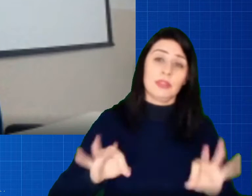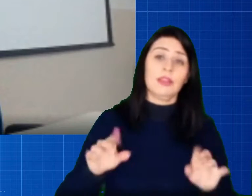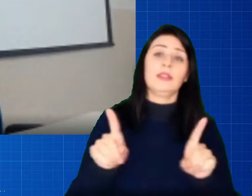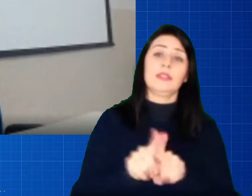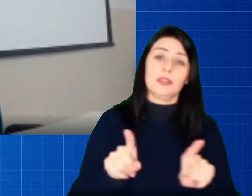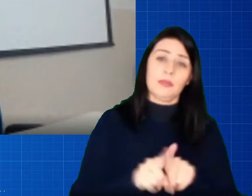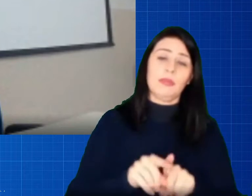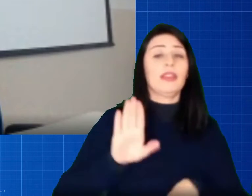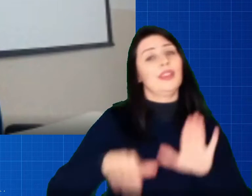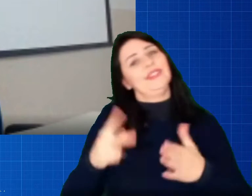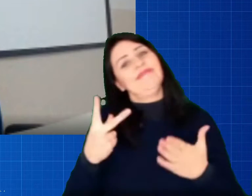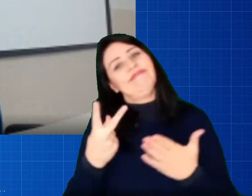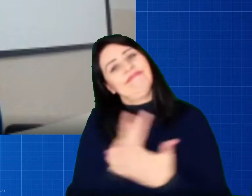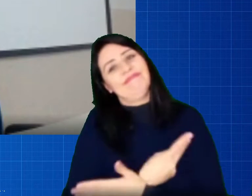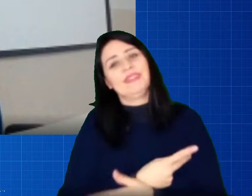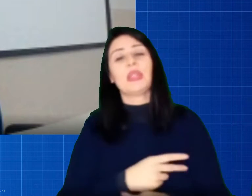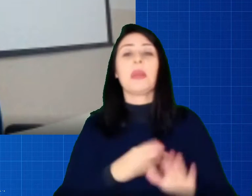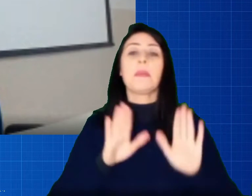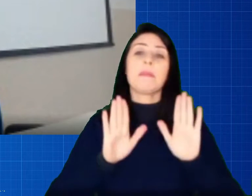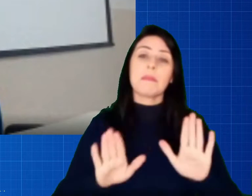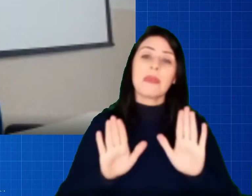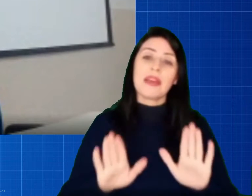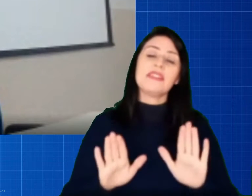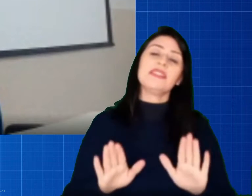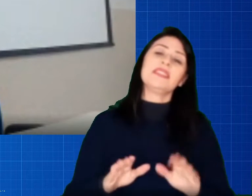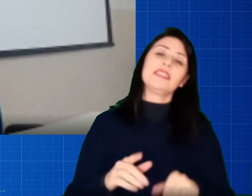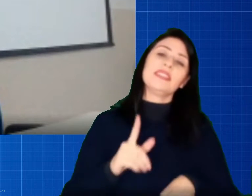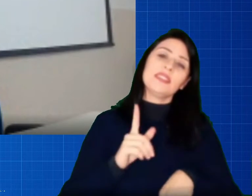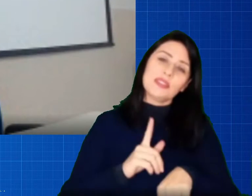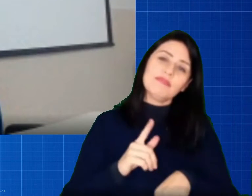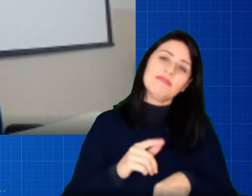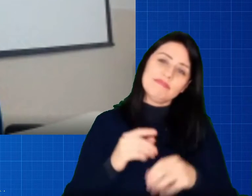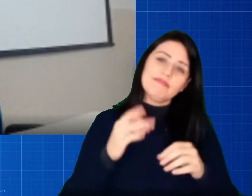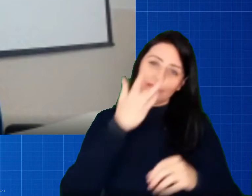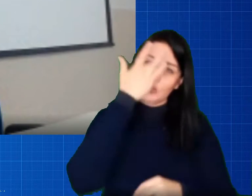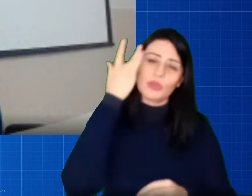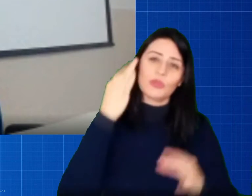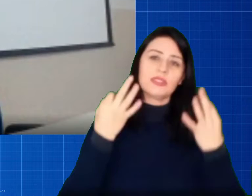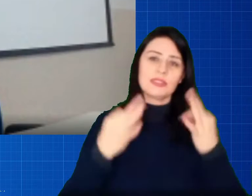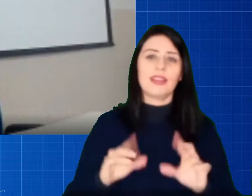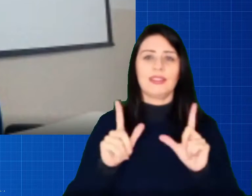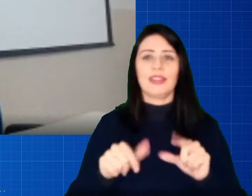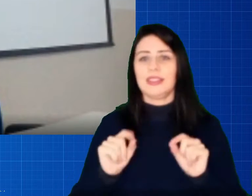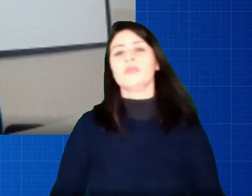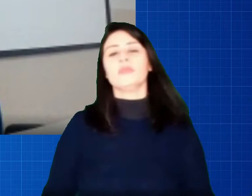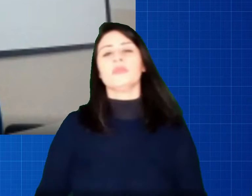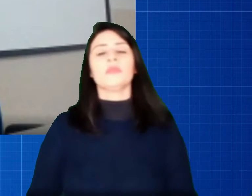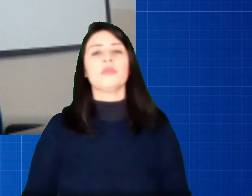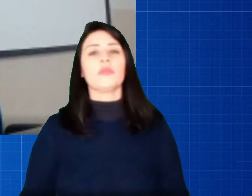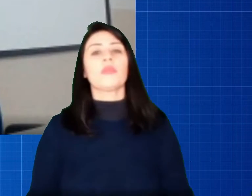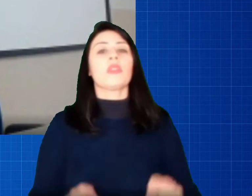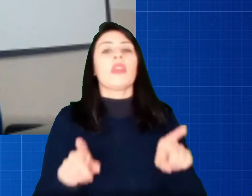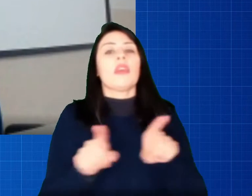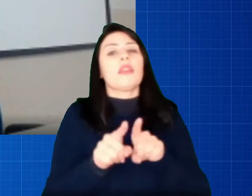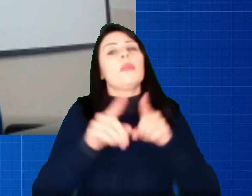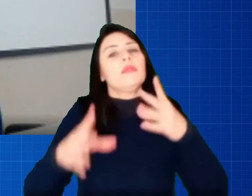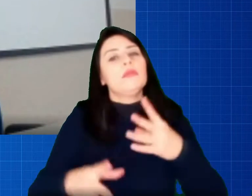a pessoa certa, nem sempre acerta, mas né, com a pessoa certa. E era isso.